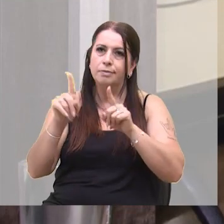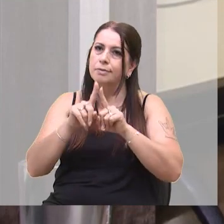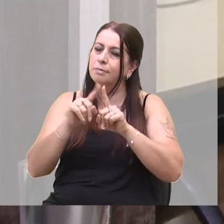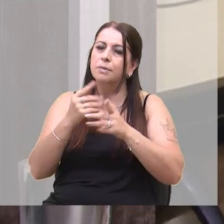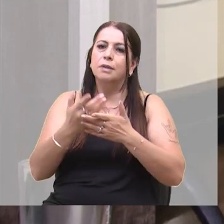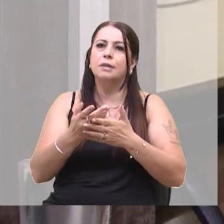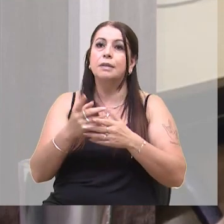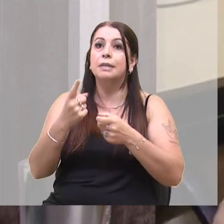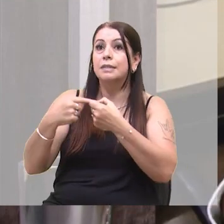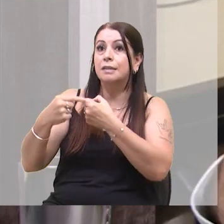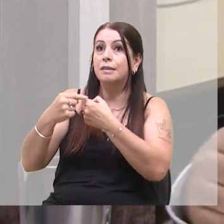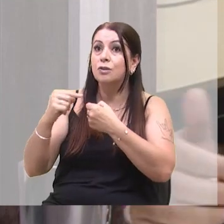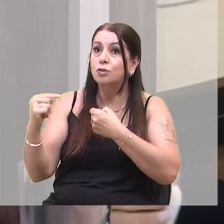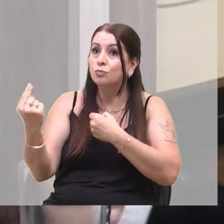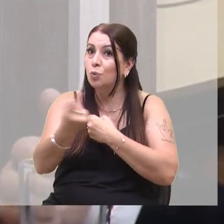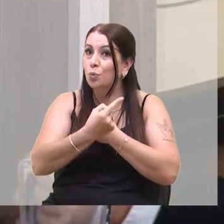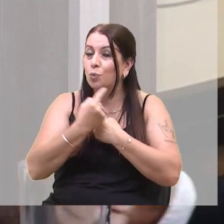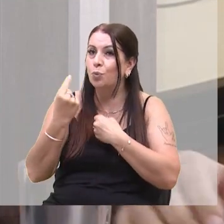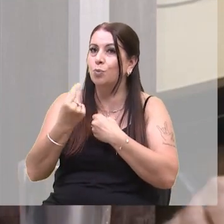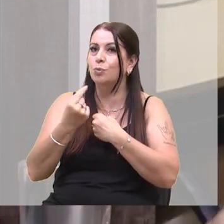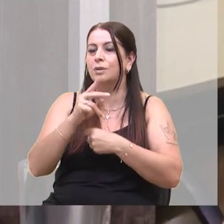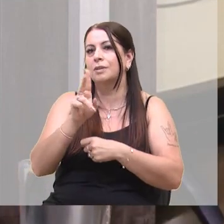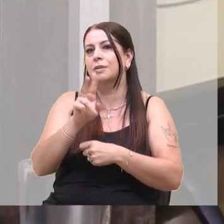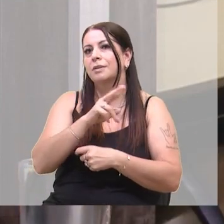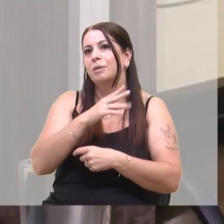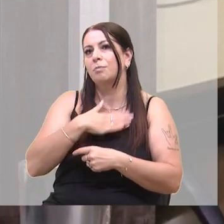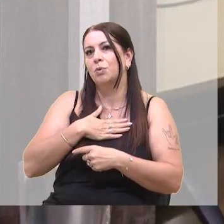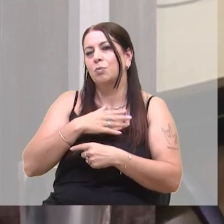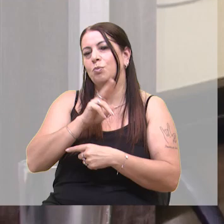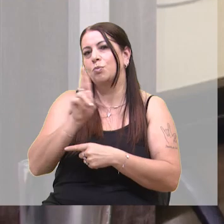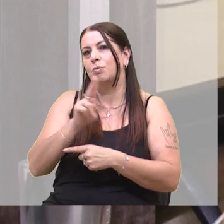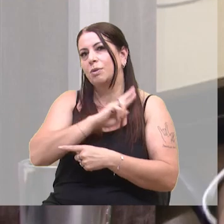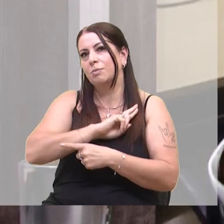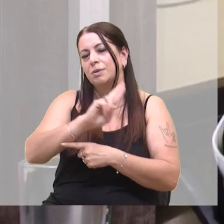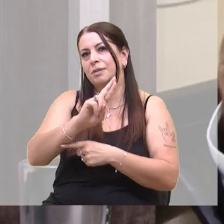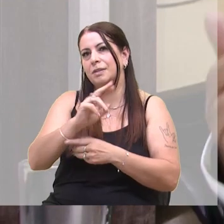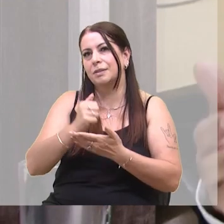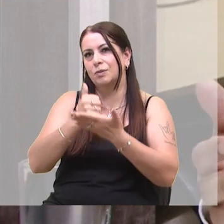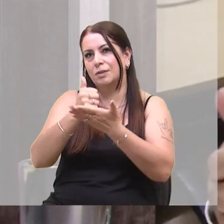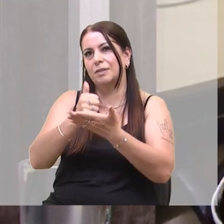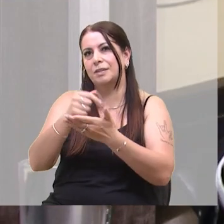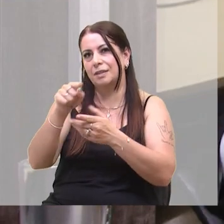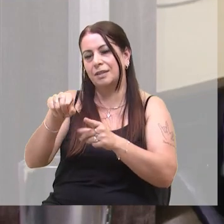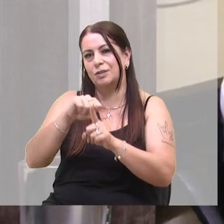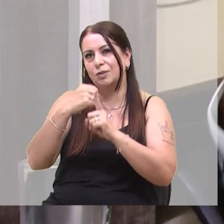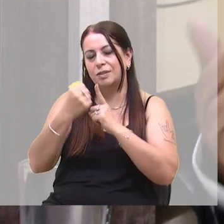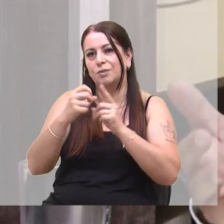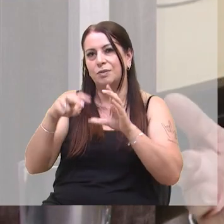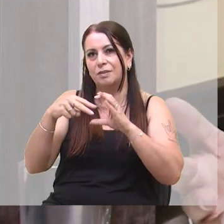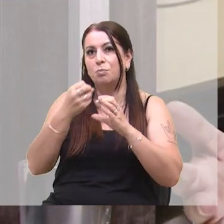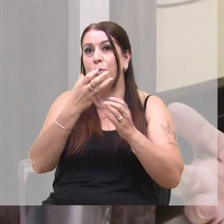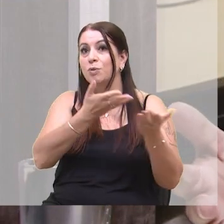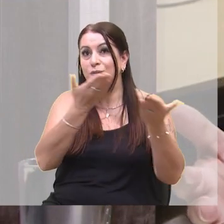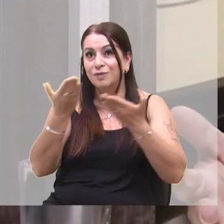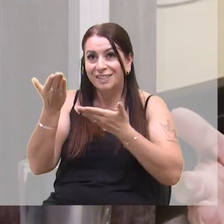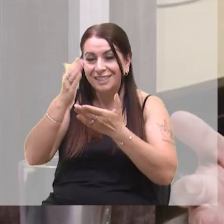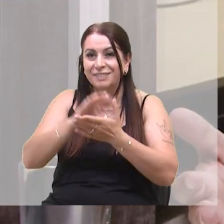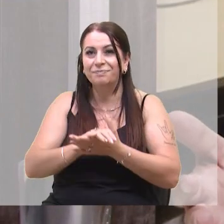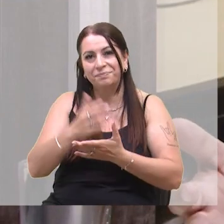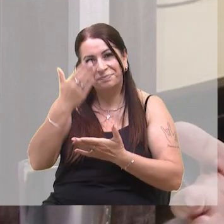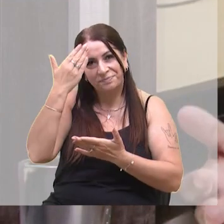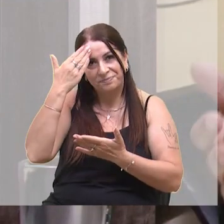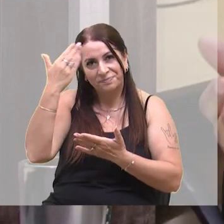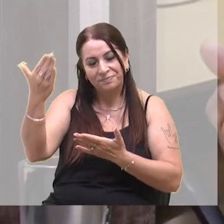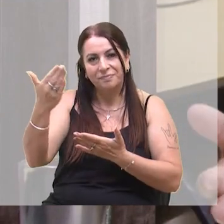vai ser de toda a casa e, consequentemente, da cidade como um todo. Então, em nome da TV Câmara, da Assessoria de Comunicação Social